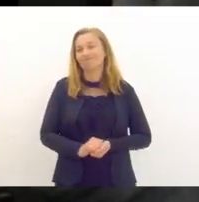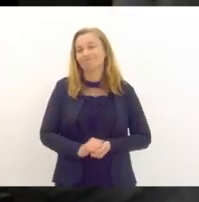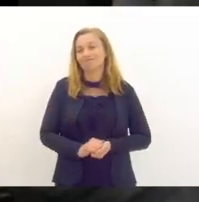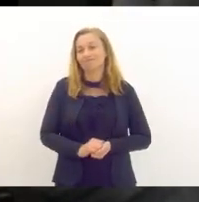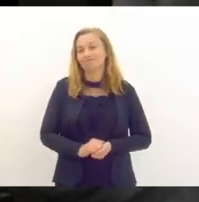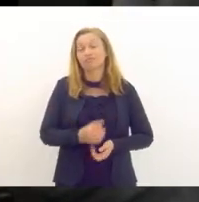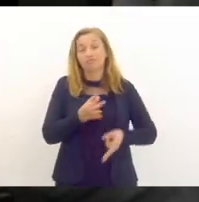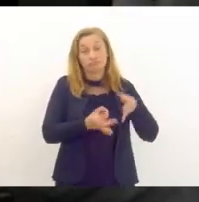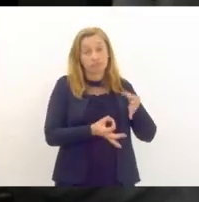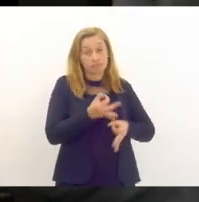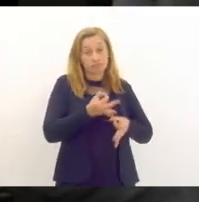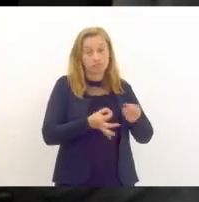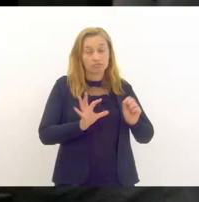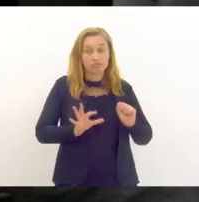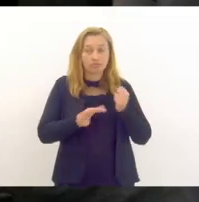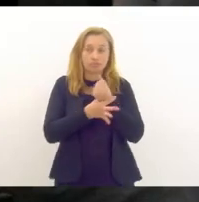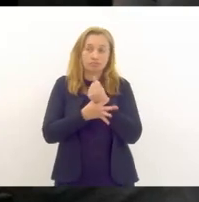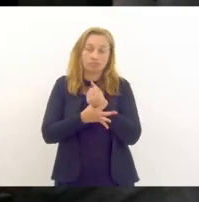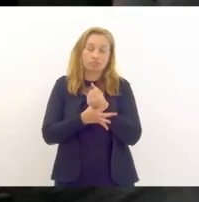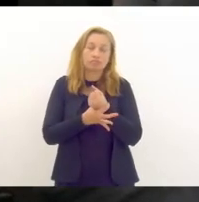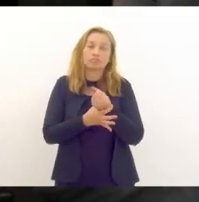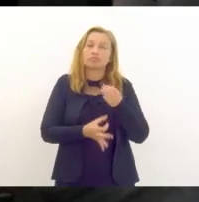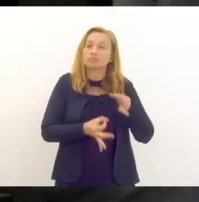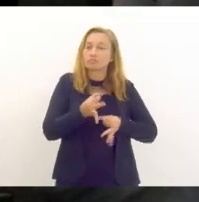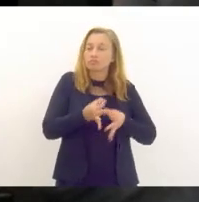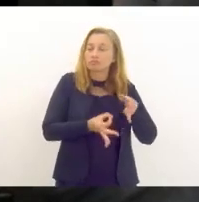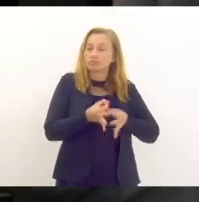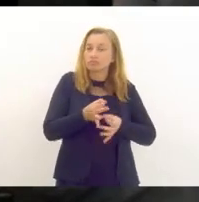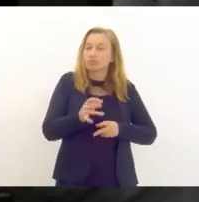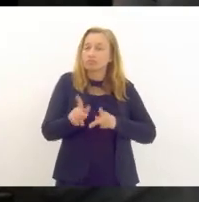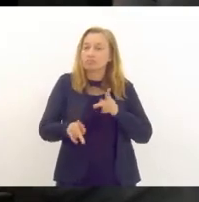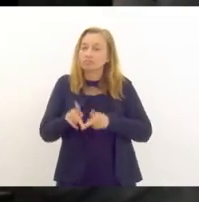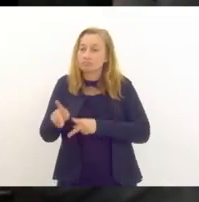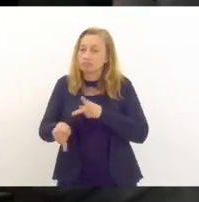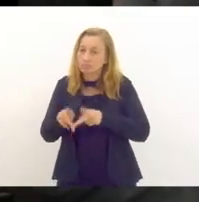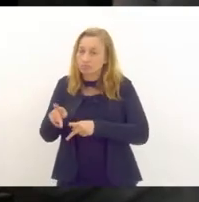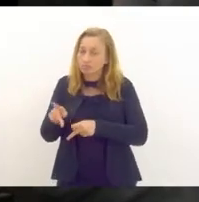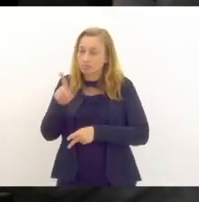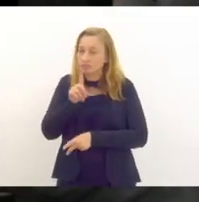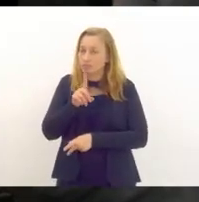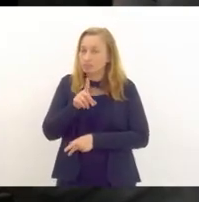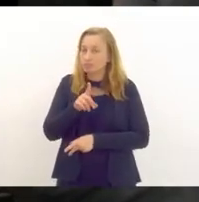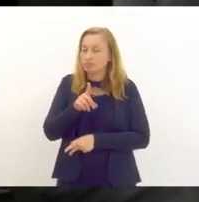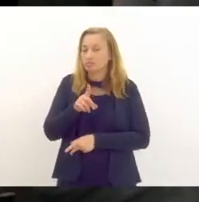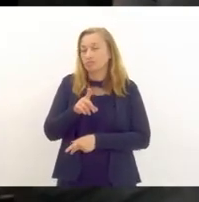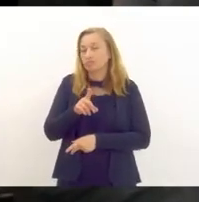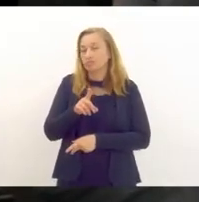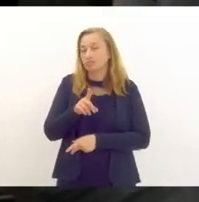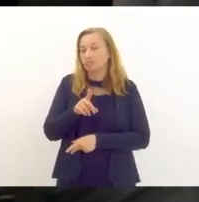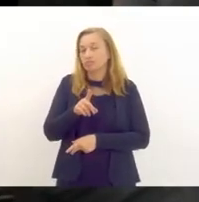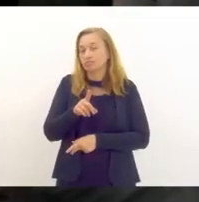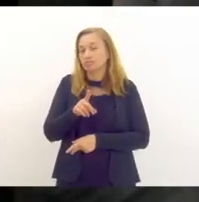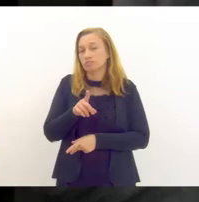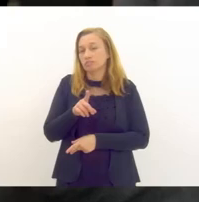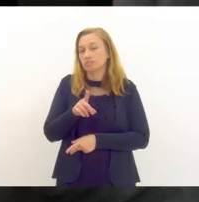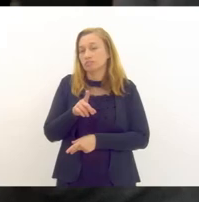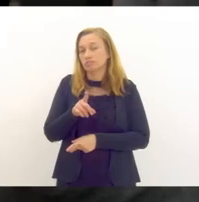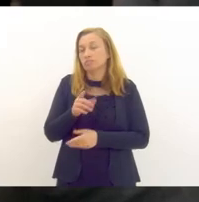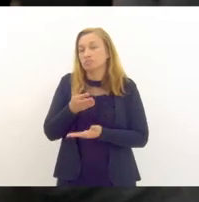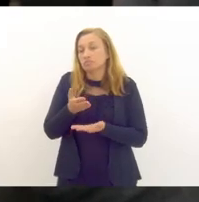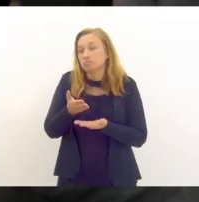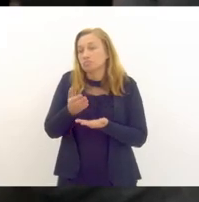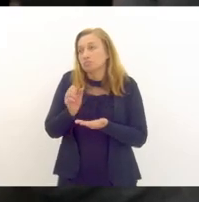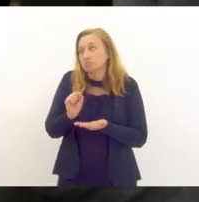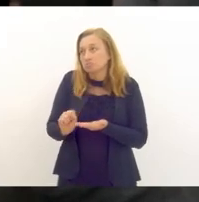jurídica em segurança jurídica que se leva não só por uma população que o dia um dia para o outro pode se ver